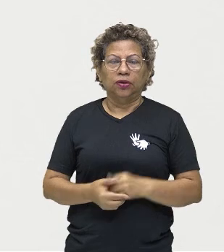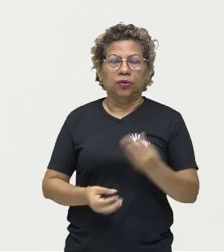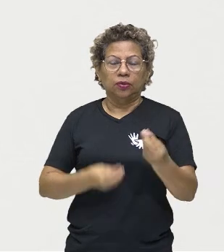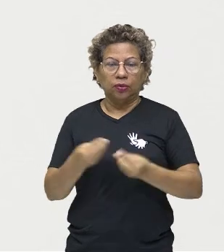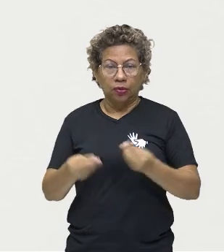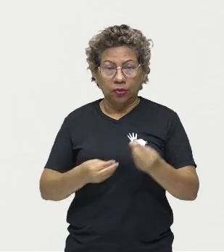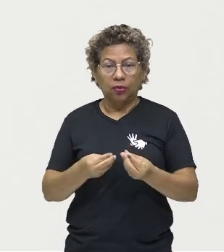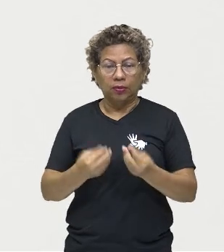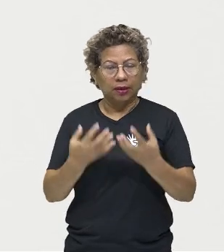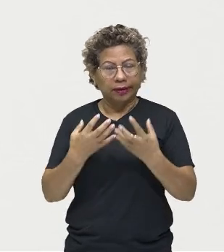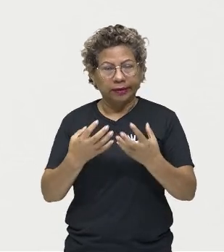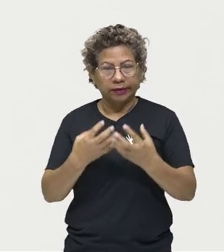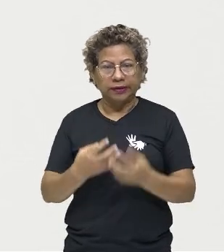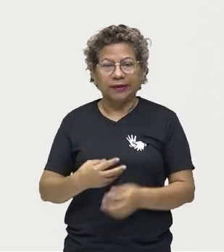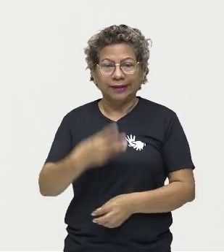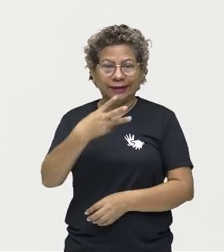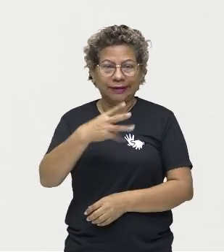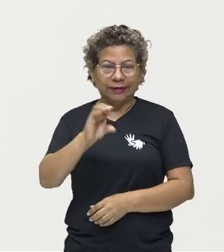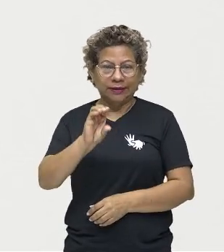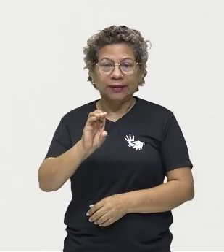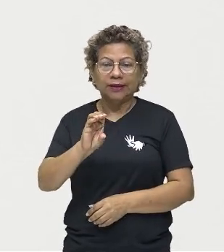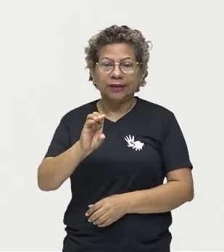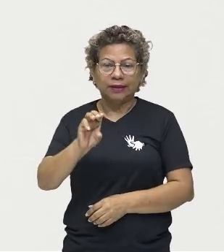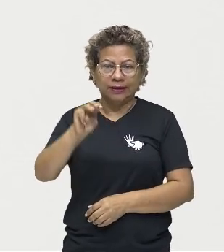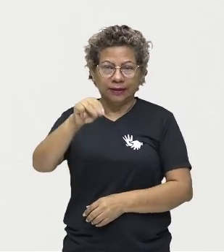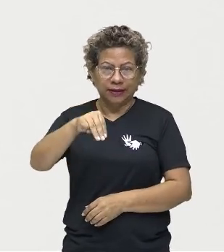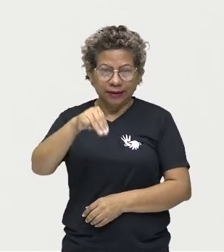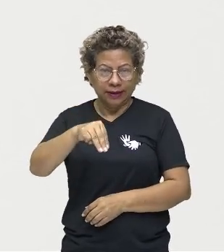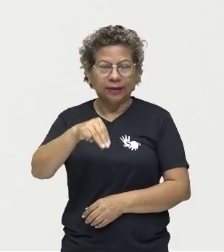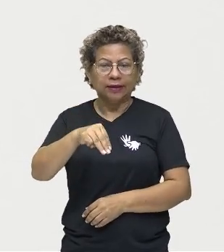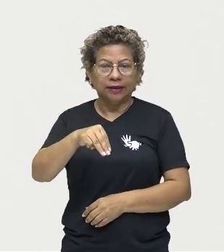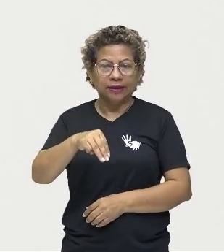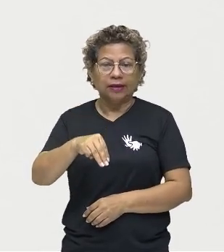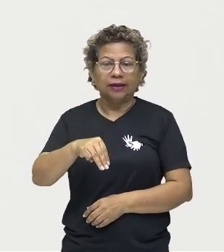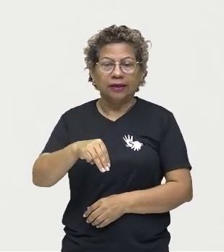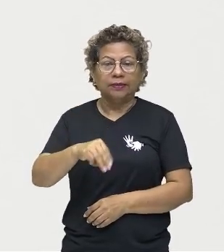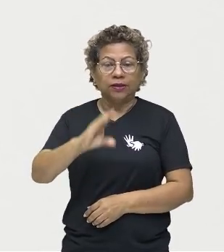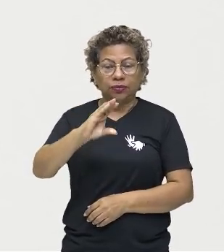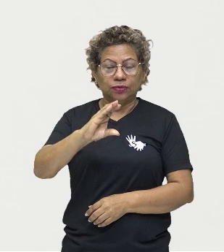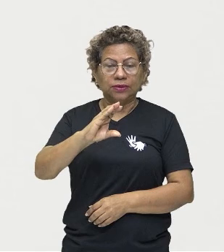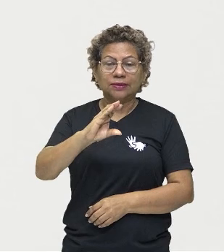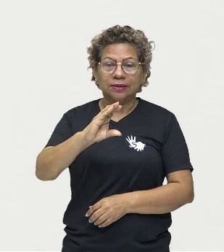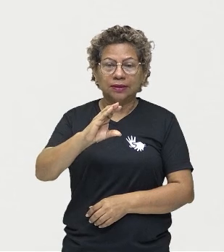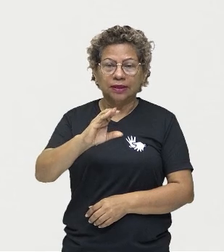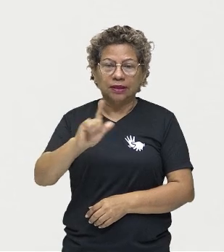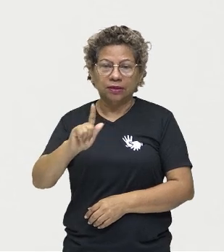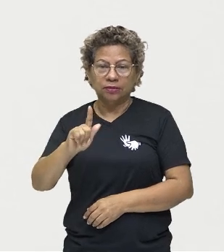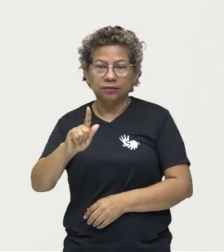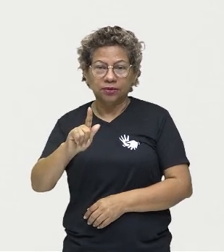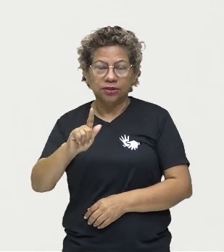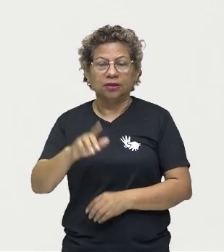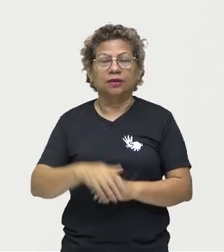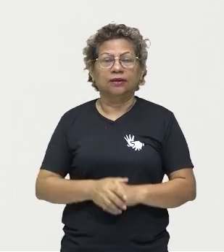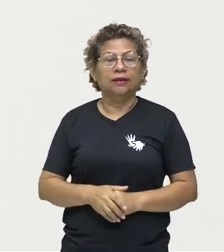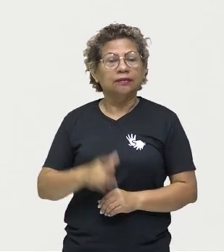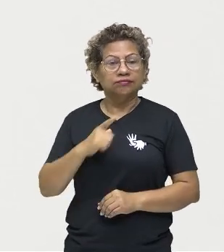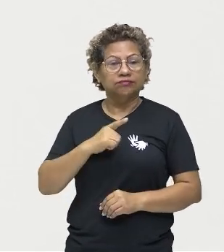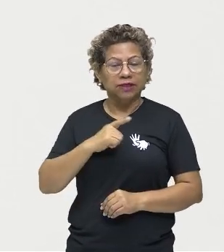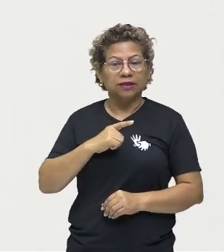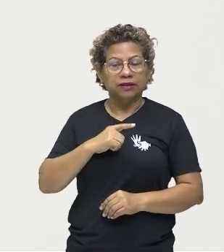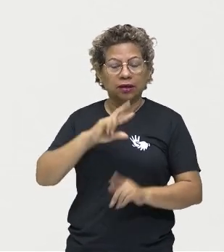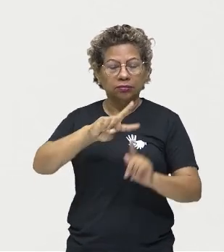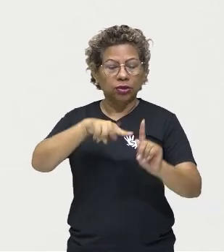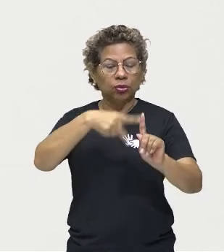3 centímetros, logo CG vai ser igual ao dobro, como foi comentado. Então, a